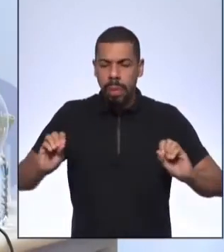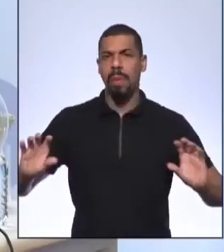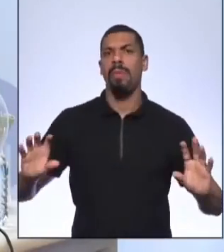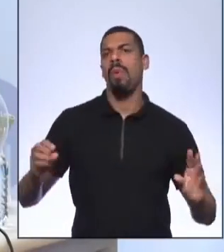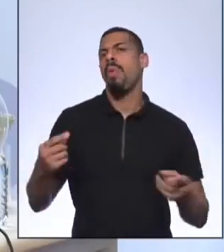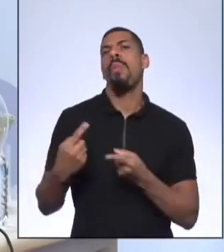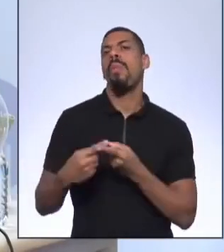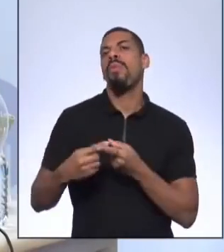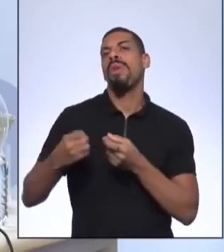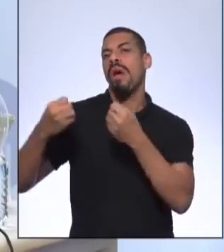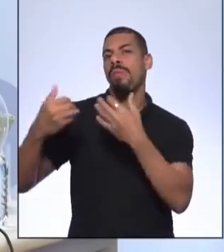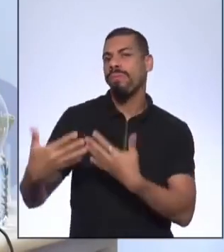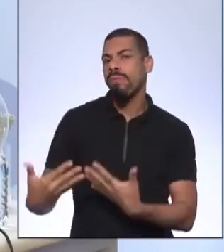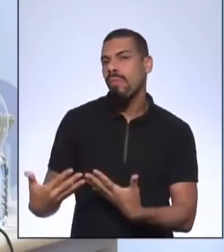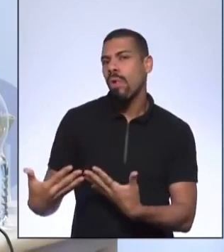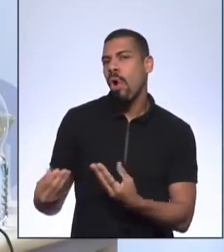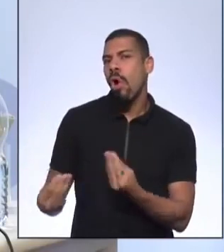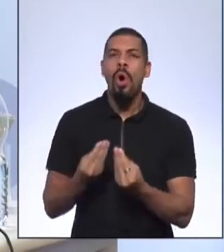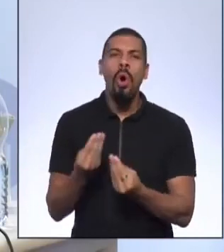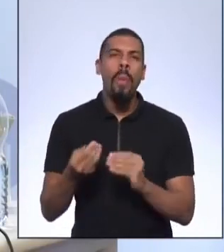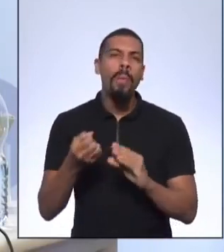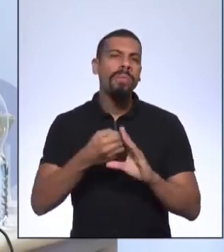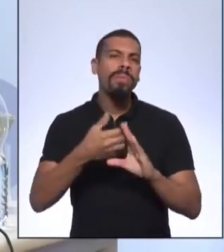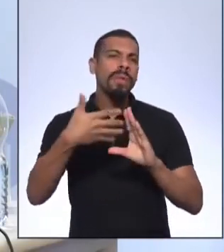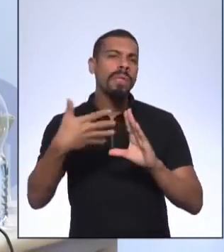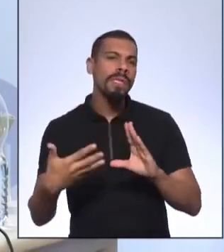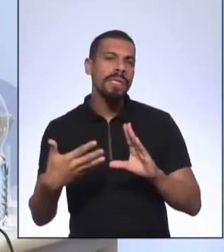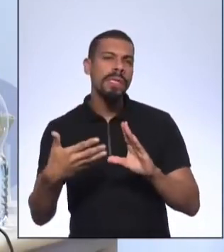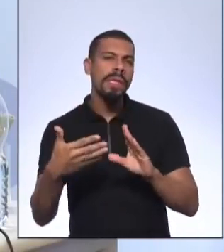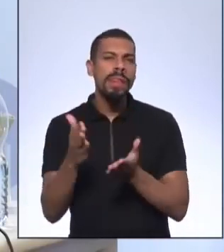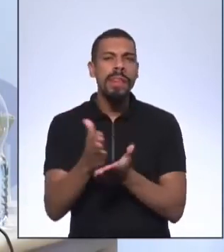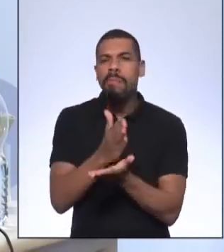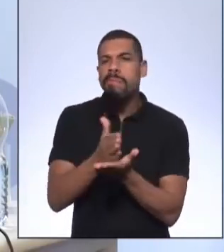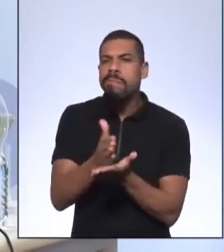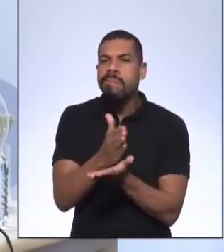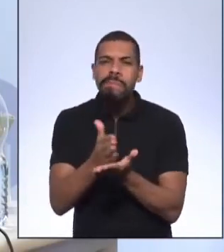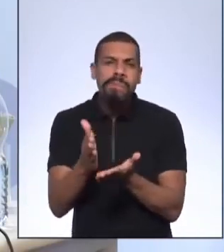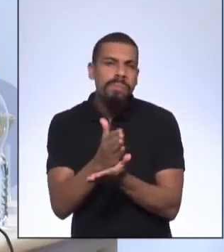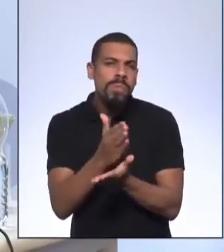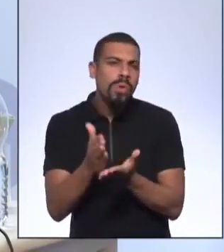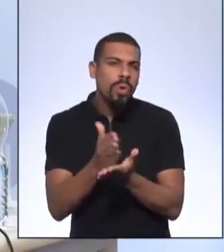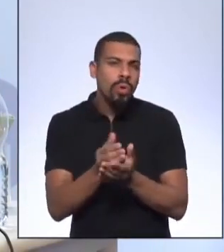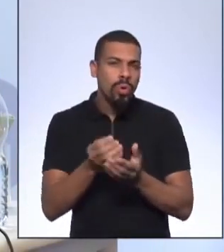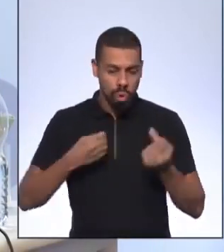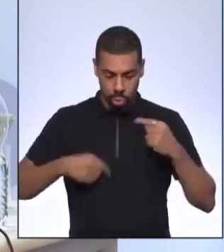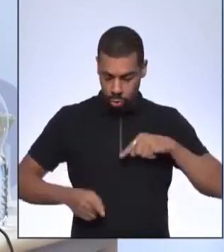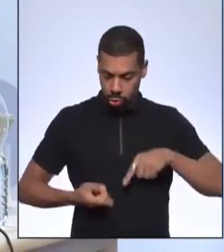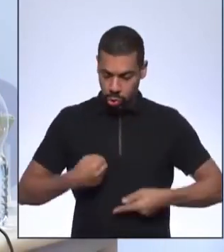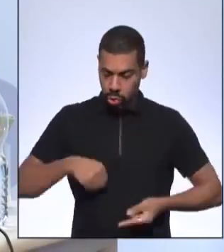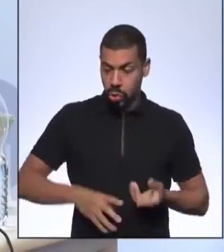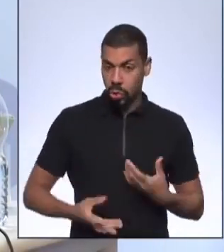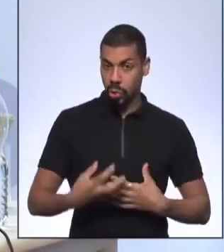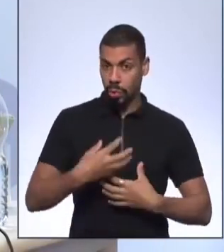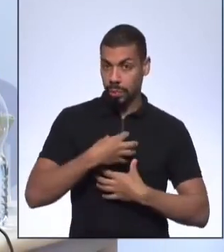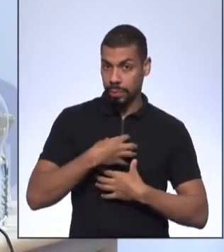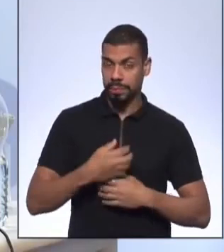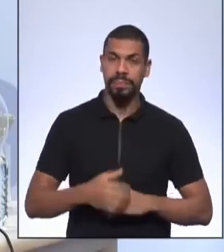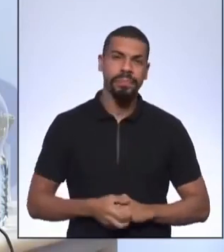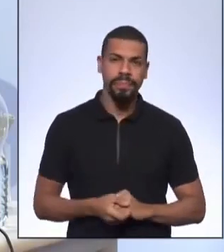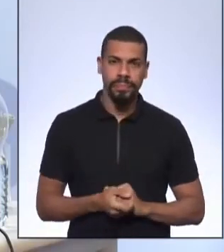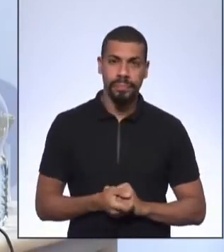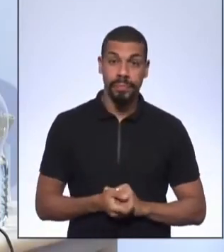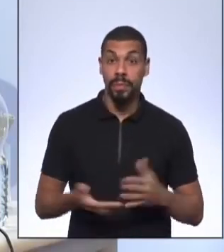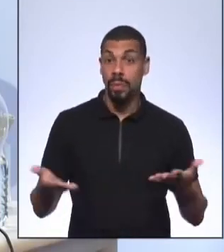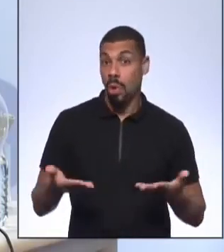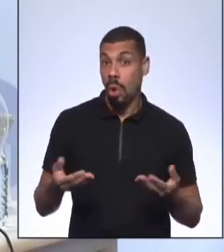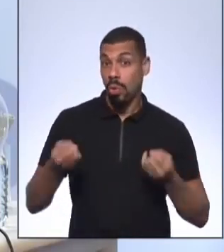fazem isso? Quais os tipos de divisão celular que nós temos, né, nos organismos vivos? Ok? Então, nós vamos estar